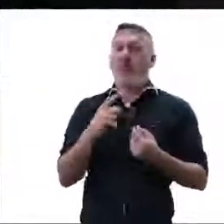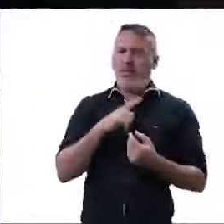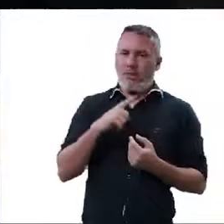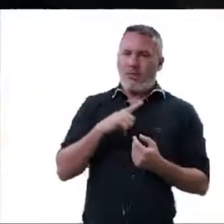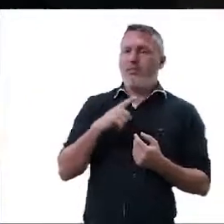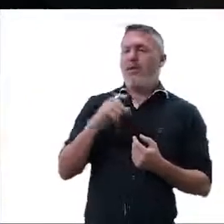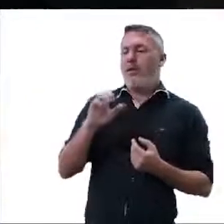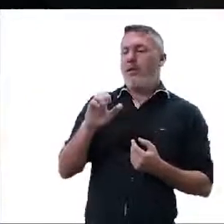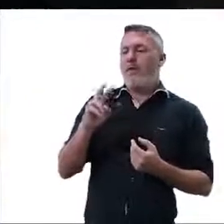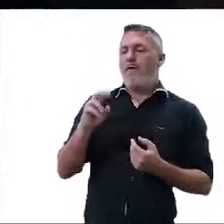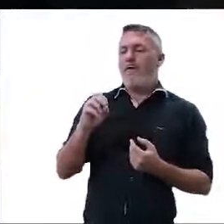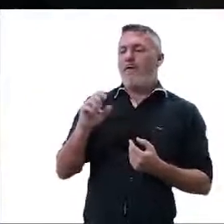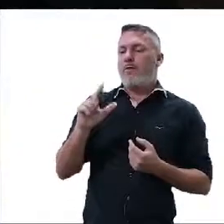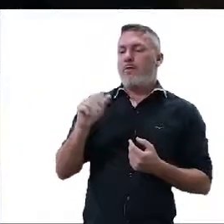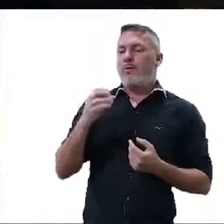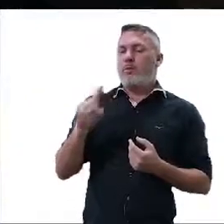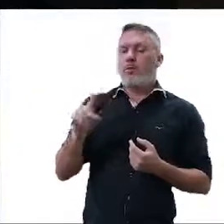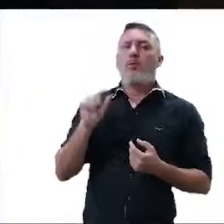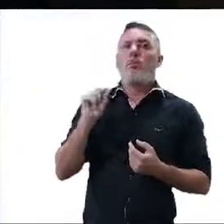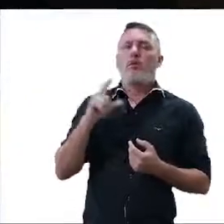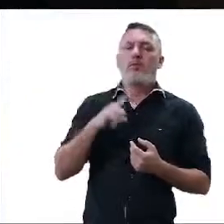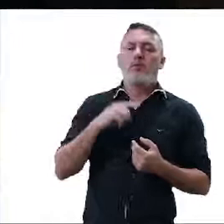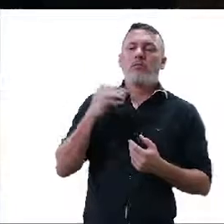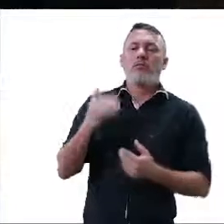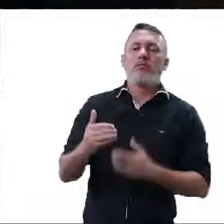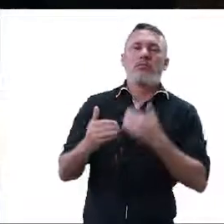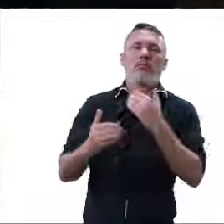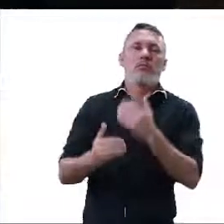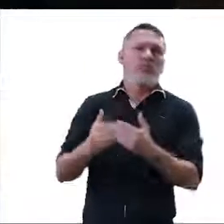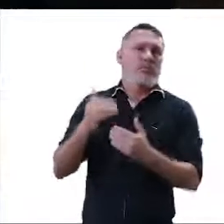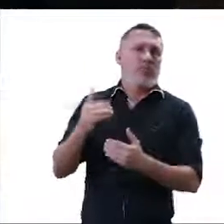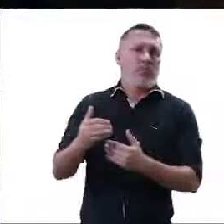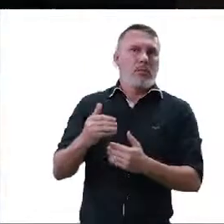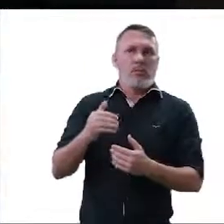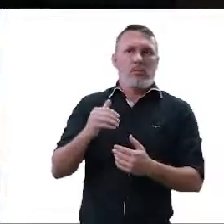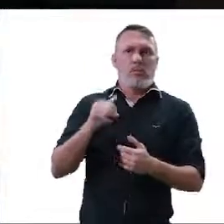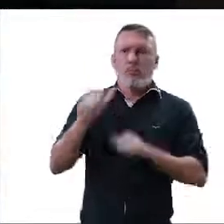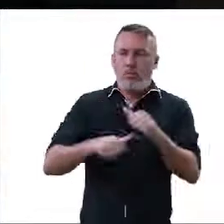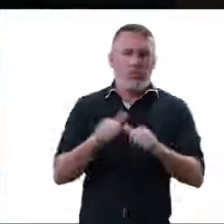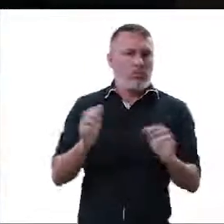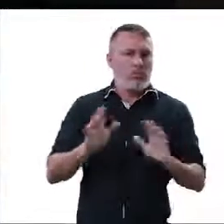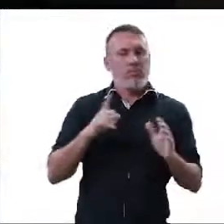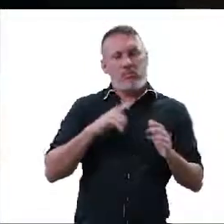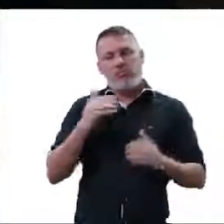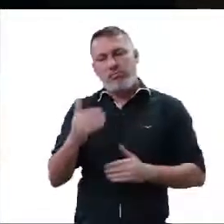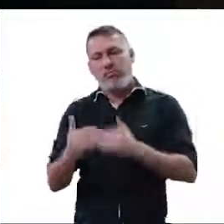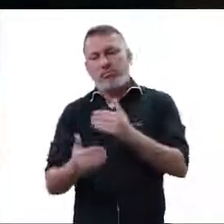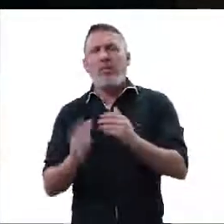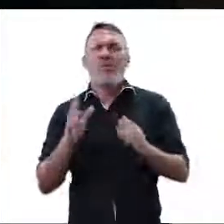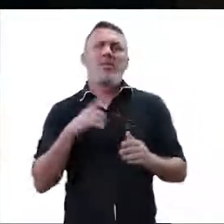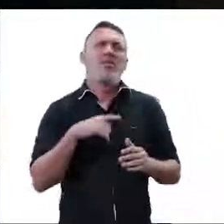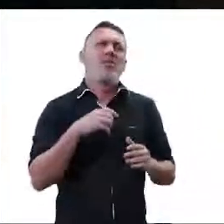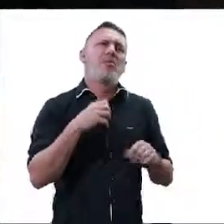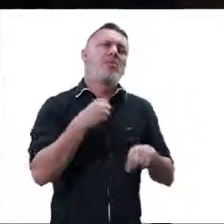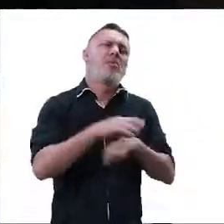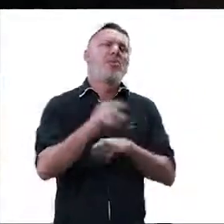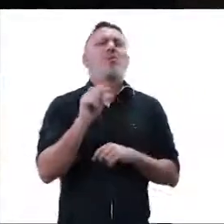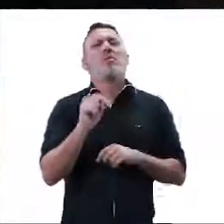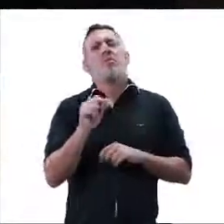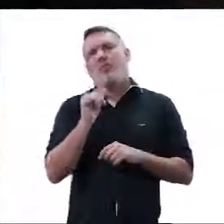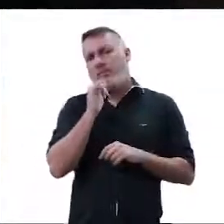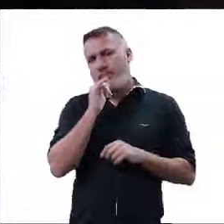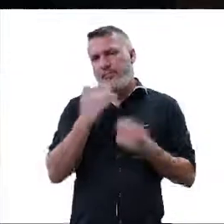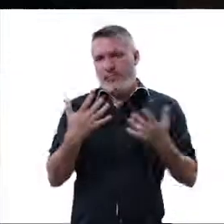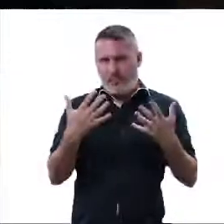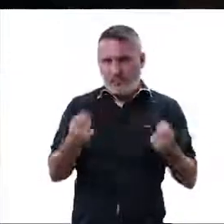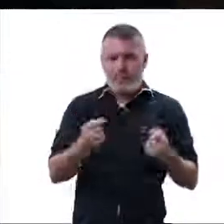mudando, mas vão mudando progressivamente, tá? Elas avançam progressivamente. E o que eu quero dizer com isso? Então vamos